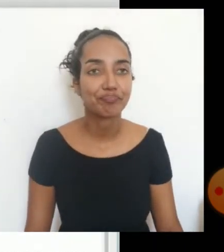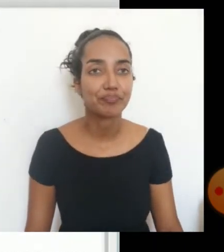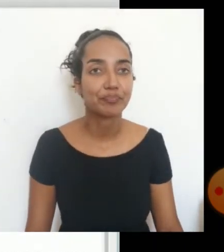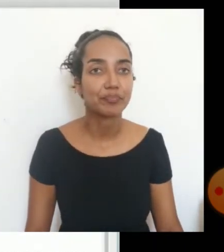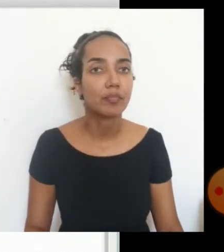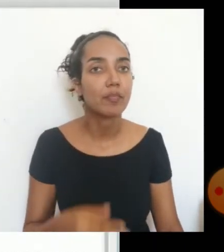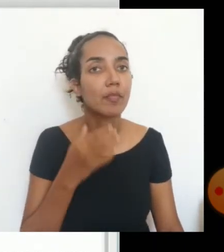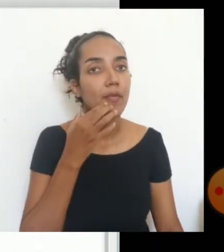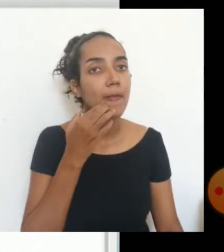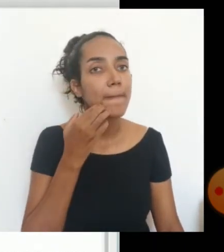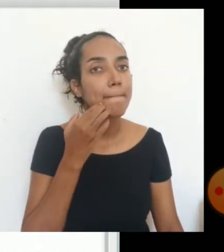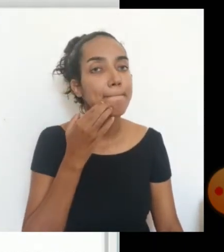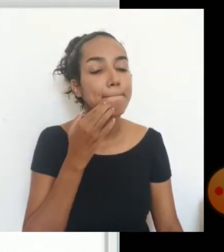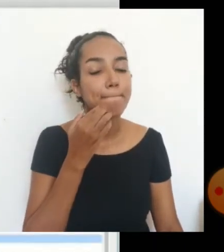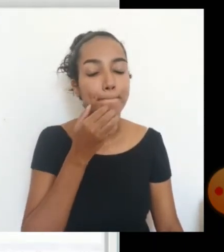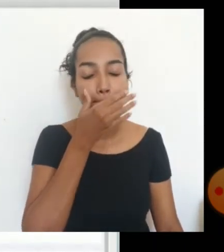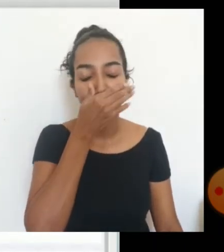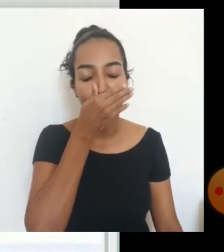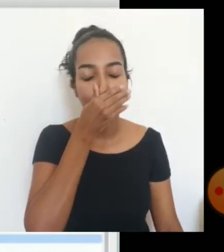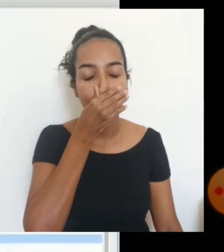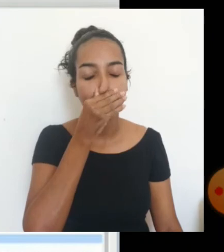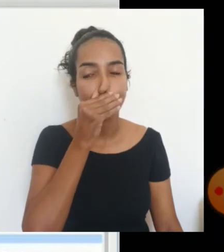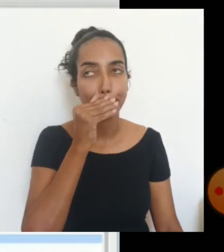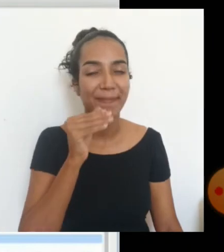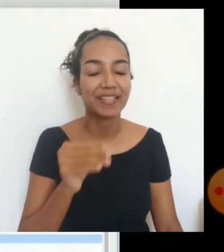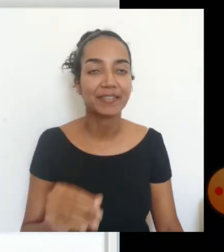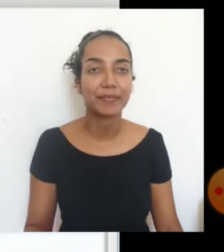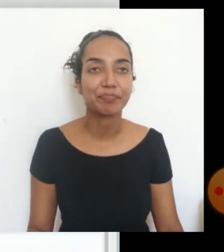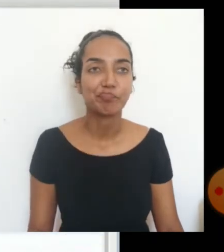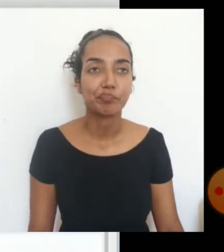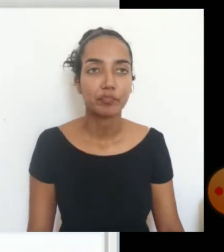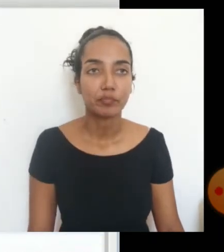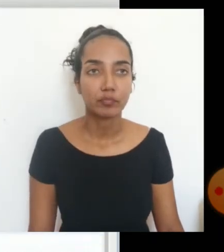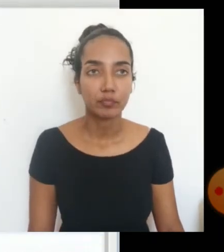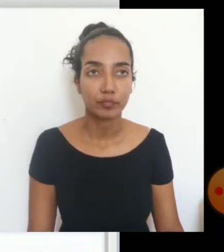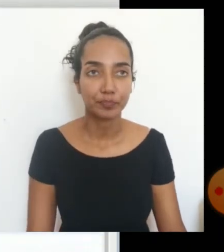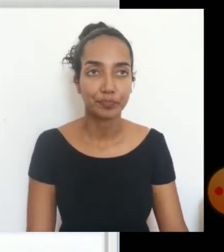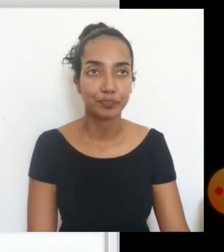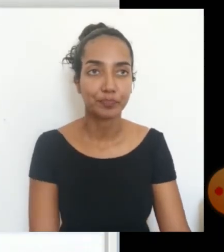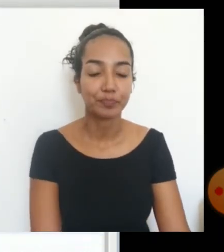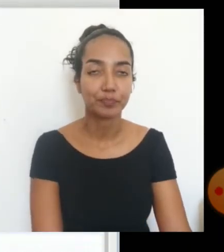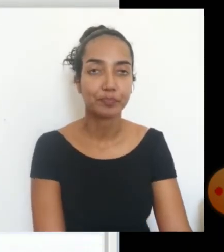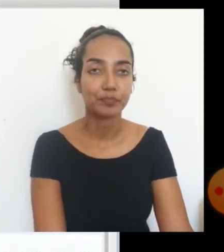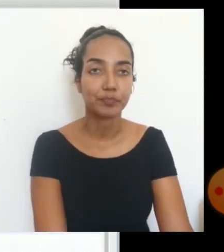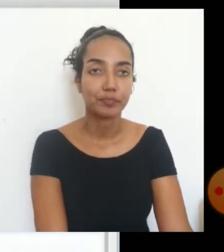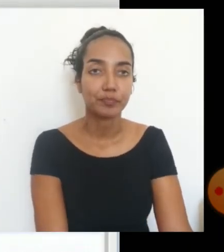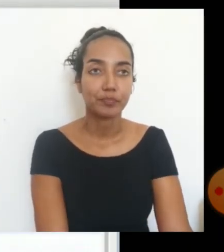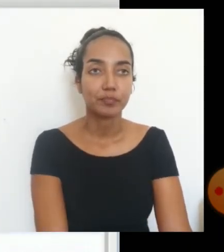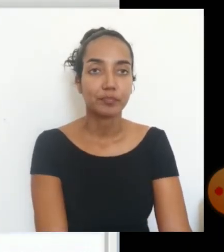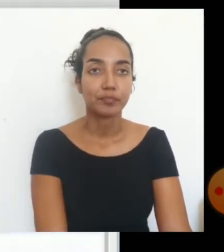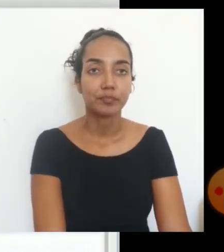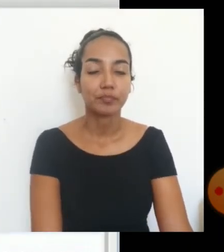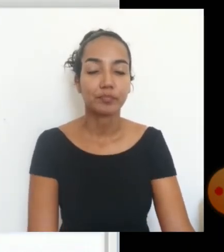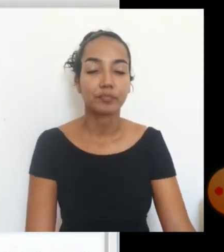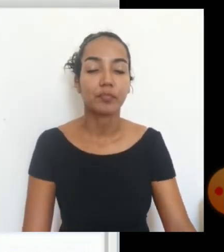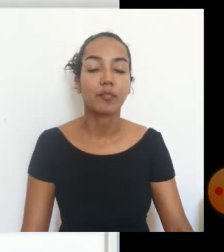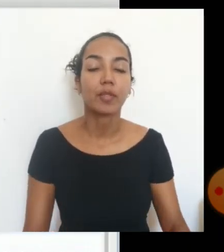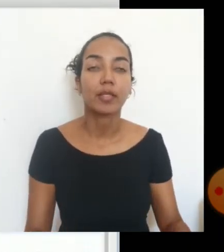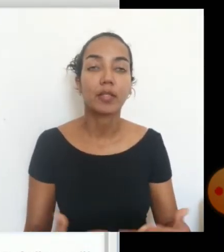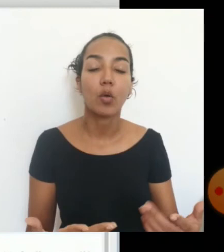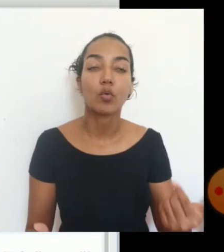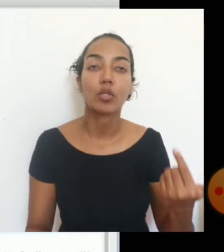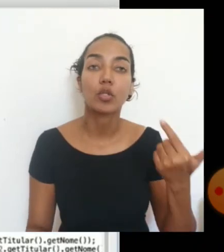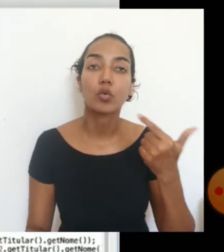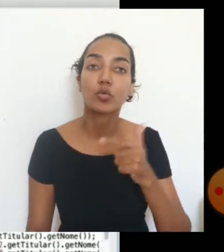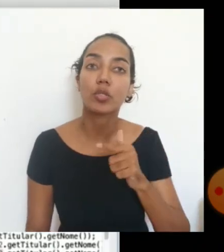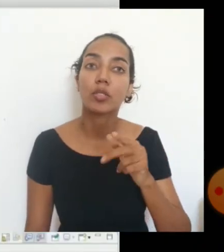conta. Ou seja, nós conseguimos implementar este relacionamento aqui, em que é possível